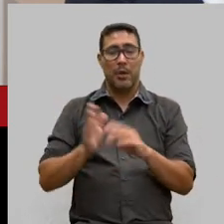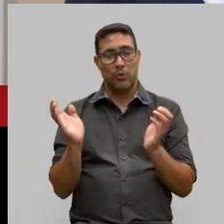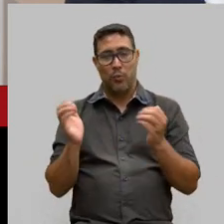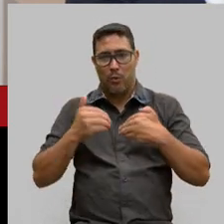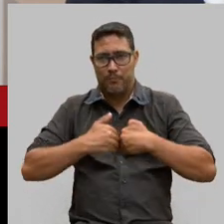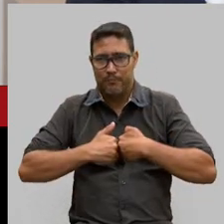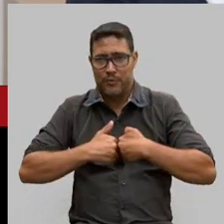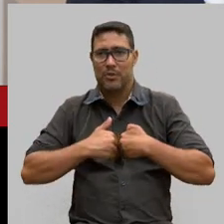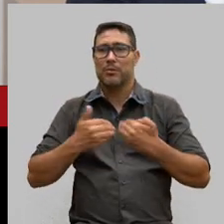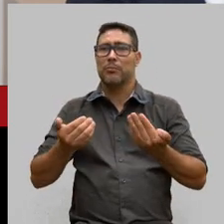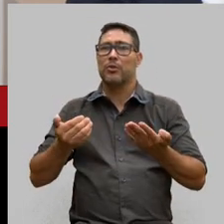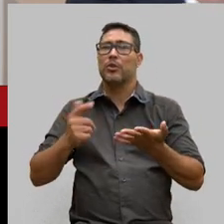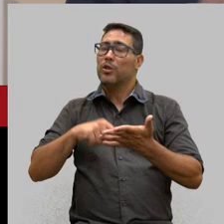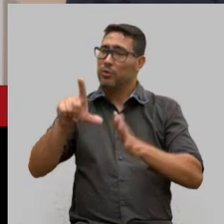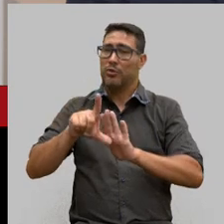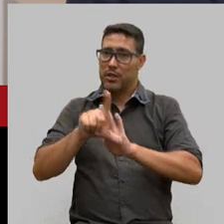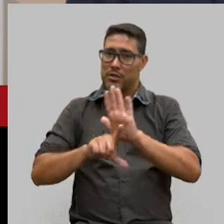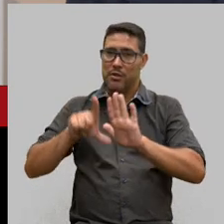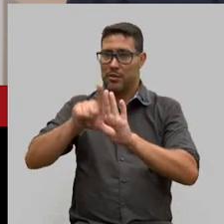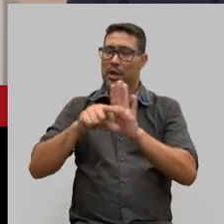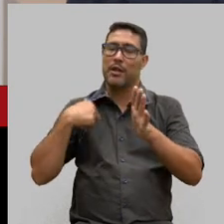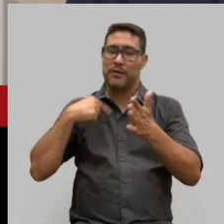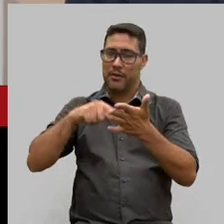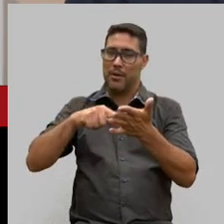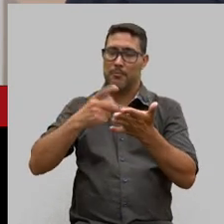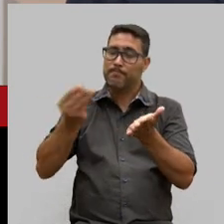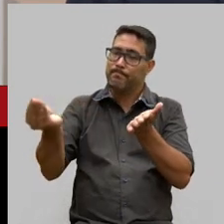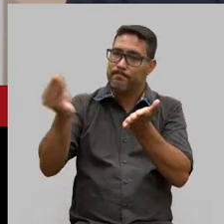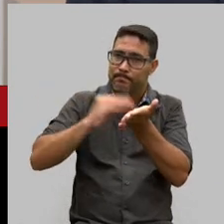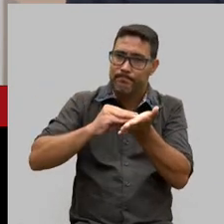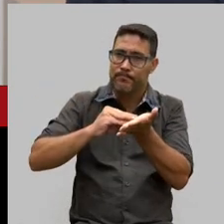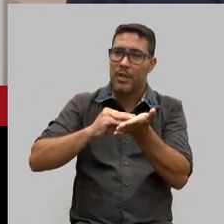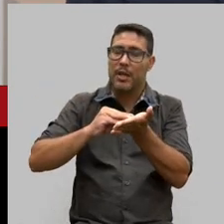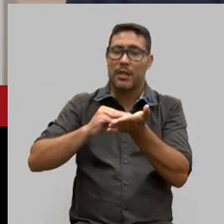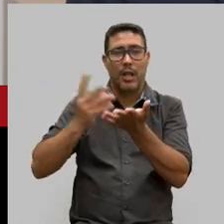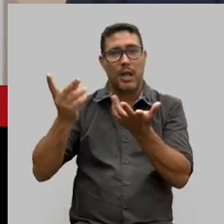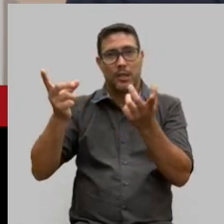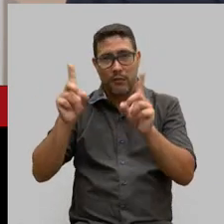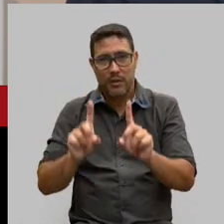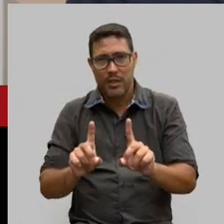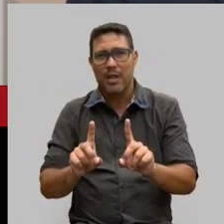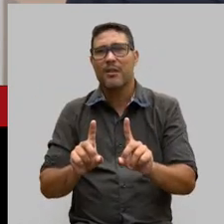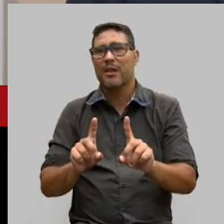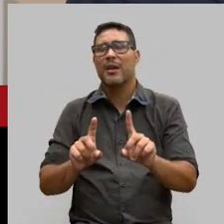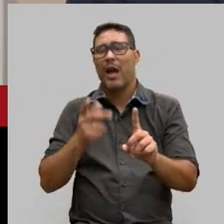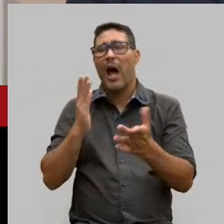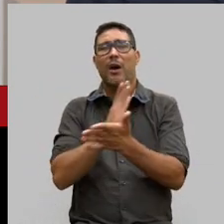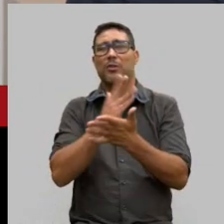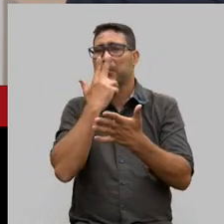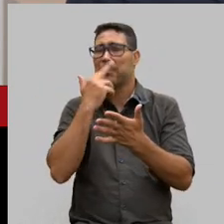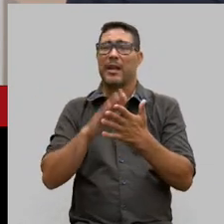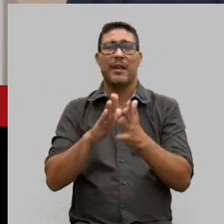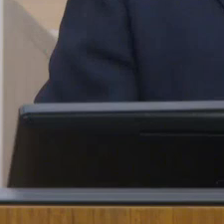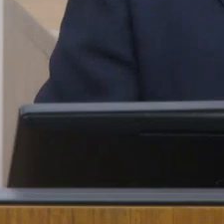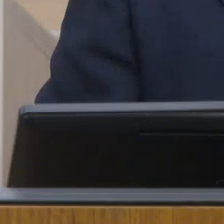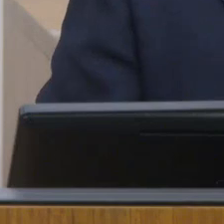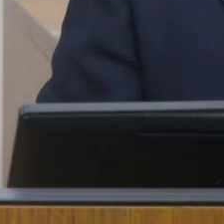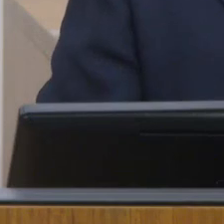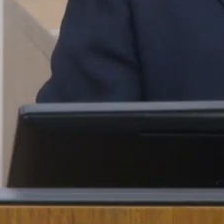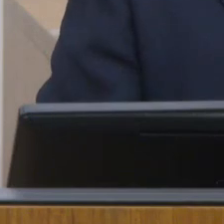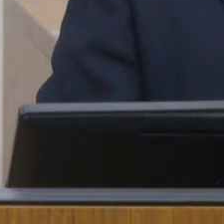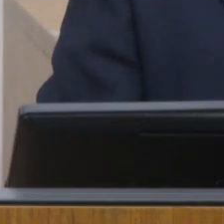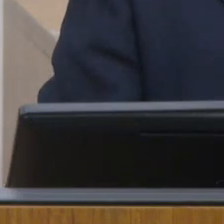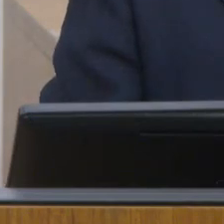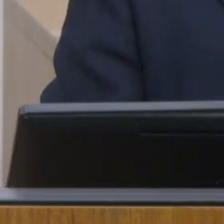escopo daquilo que a legislação preconiza das deficiências e normalmente a pessoa com deficiência já é invisibilizada e eu falo que o autista constuma ser mais